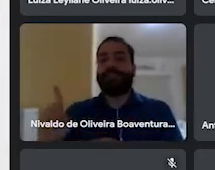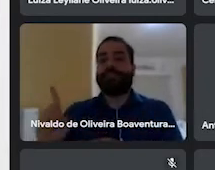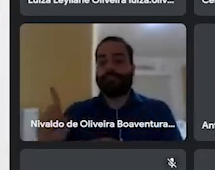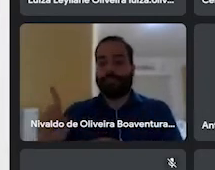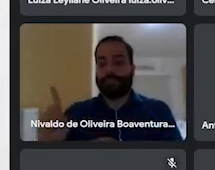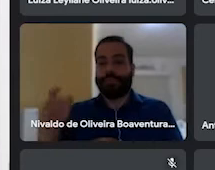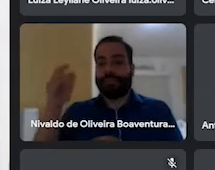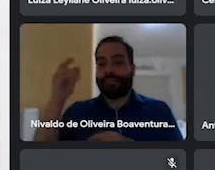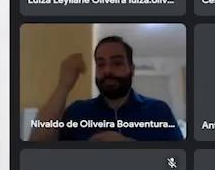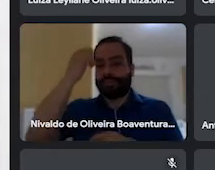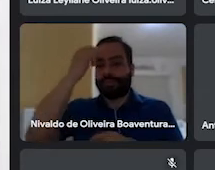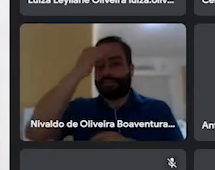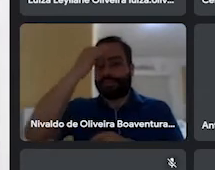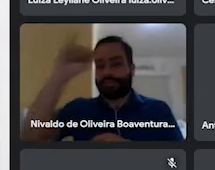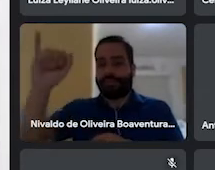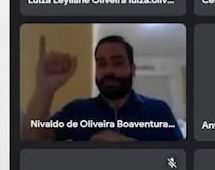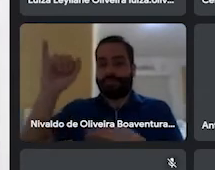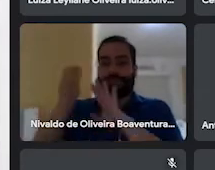aquele risco.